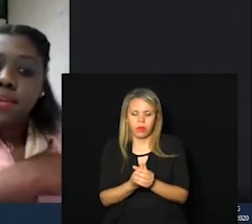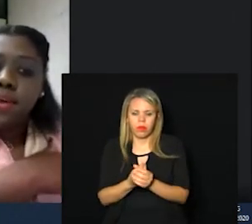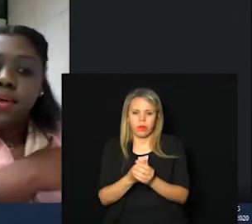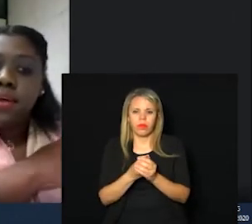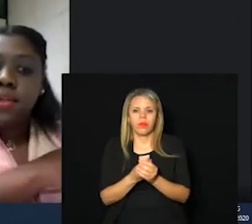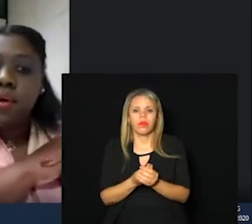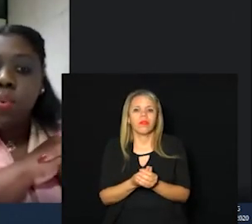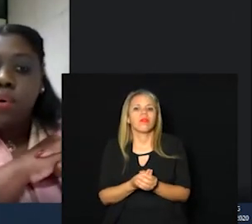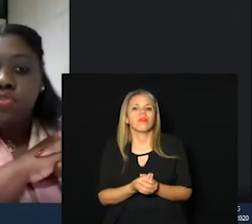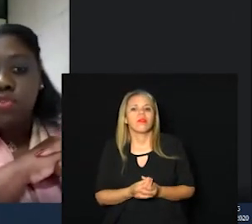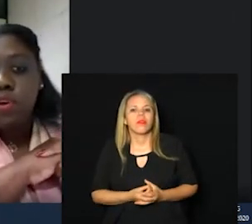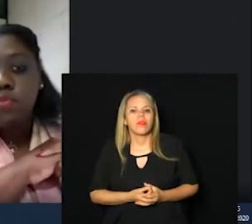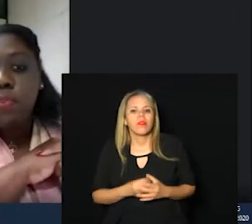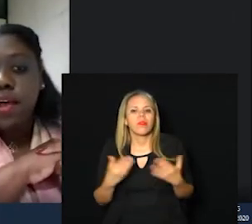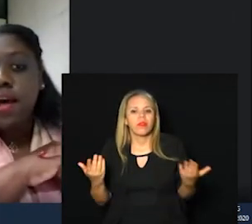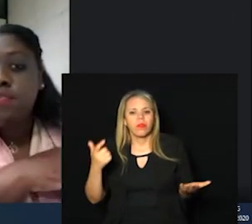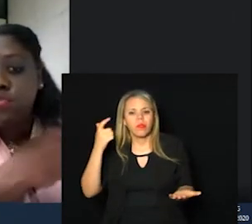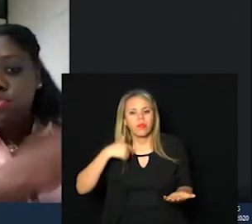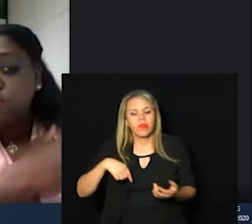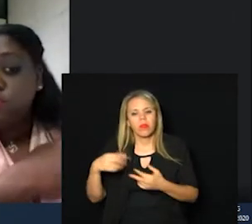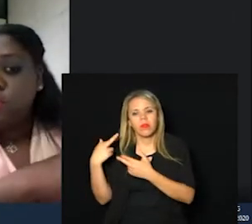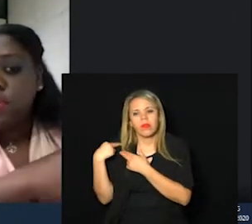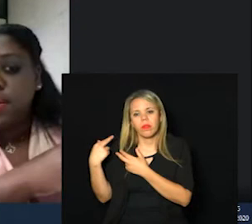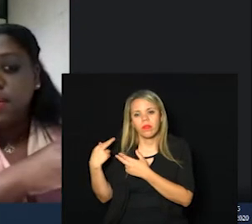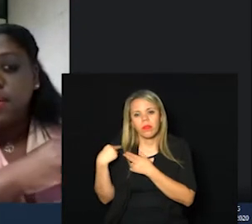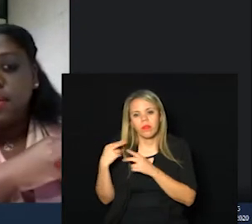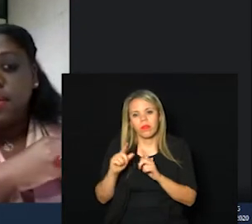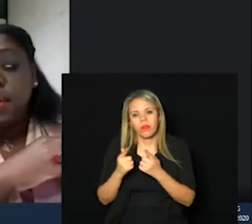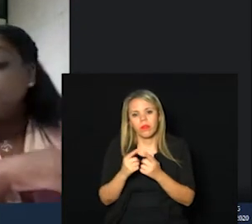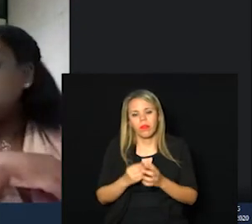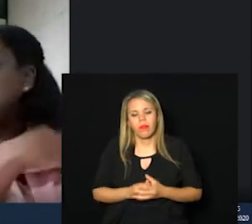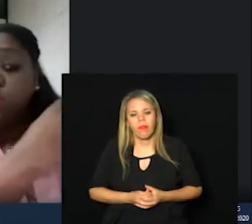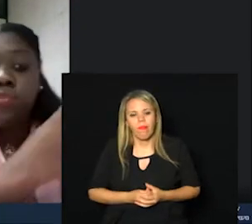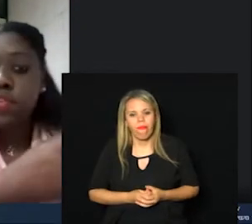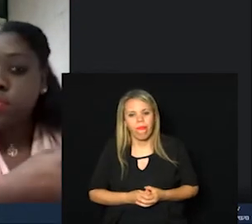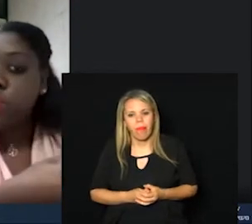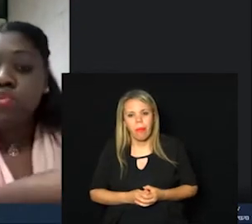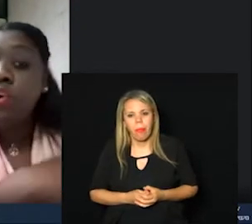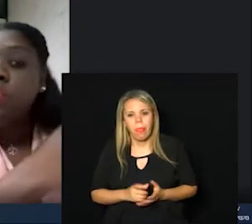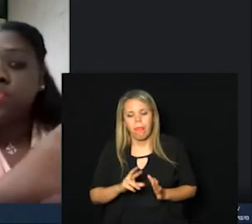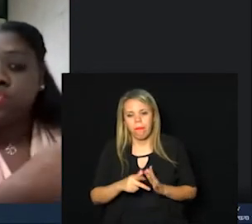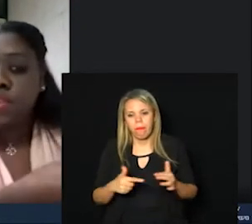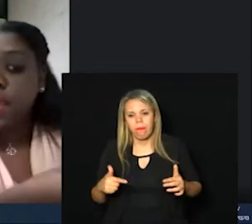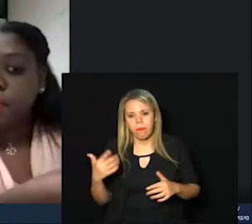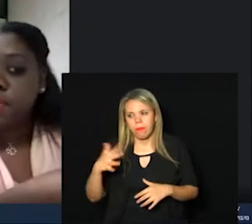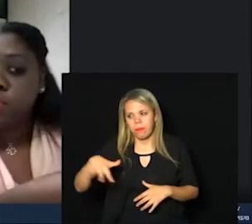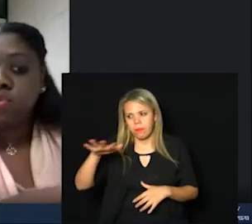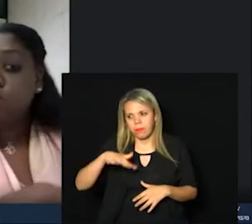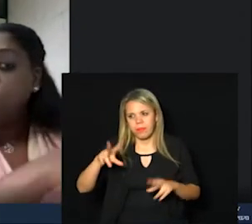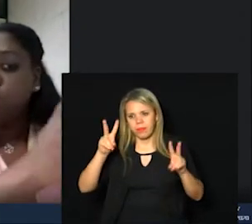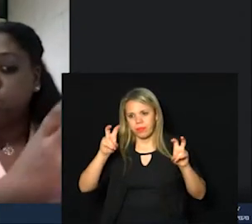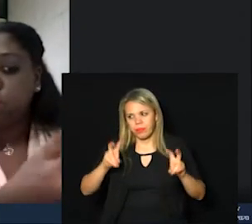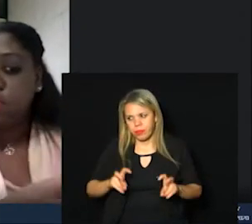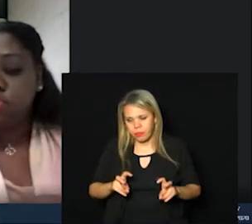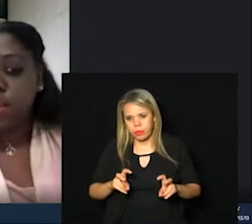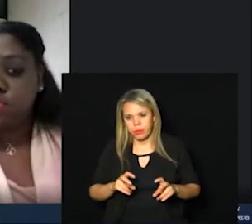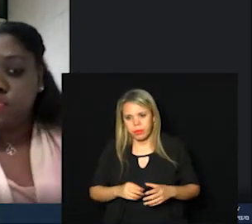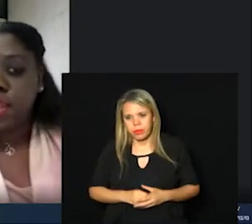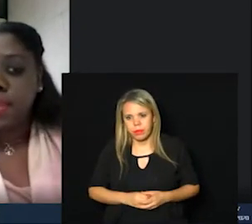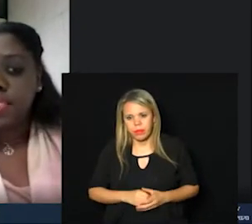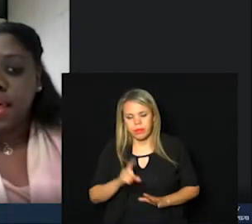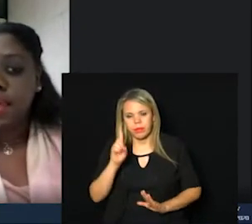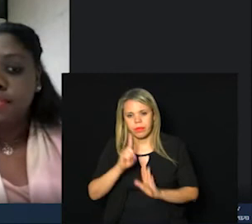pasta da qual eu sou responsável, eu sou gestora, mas temos muitos outros temas, muitos outros